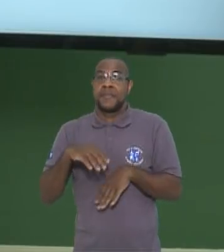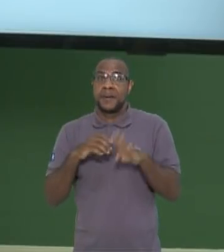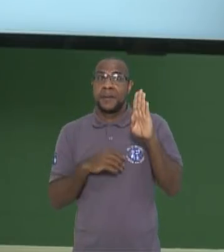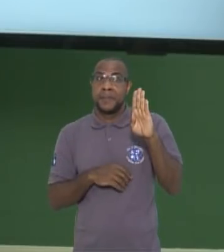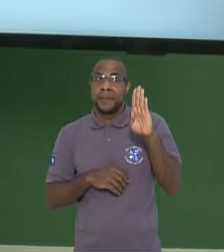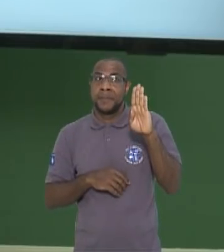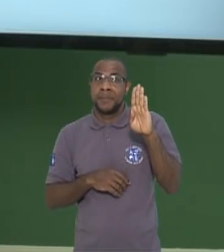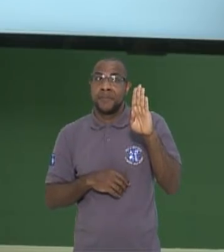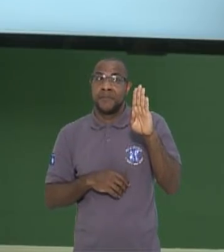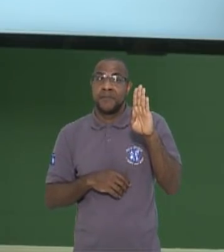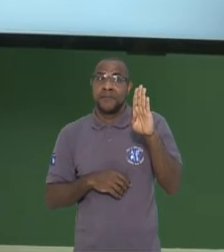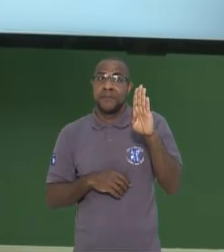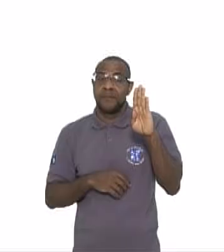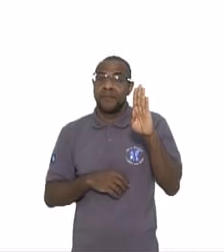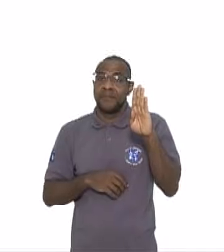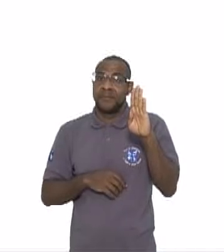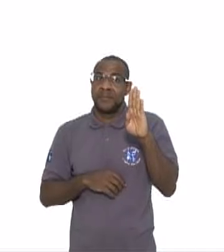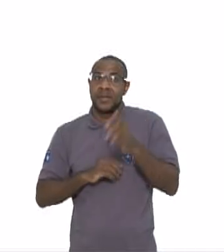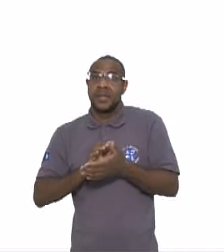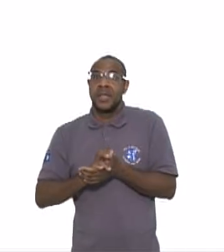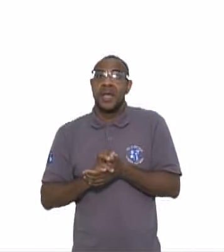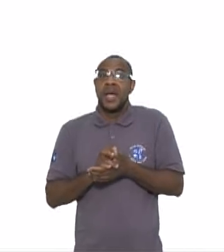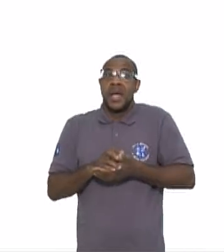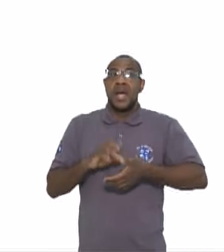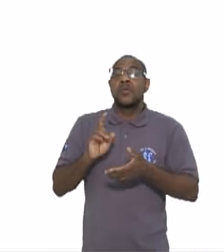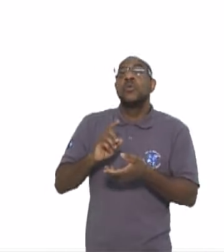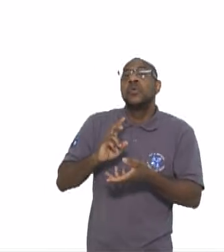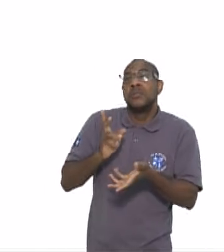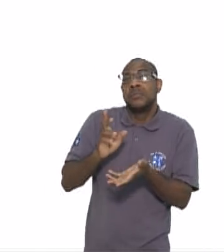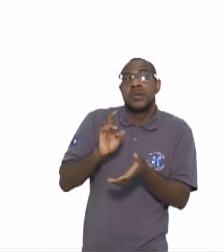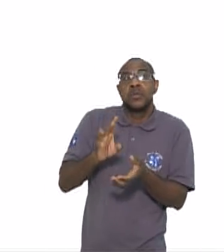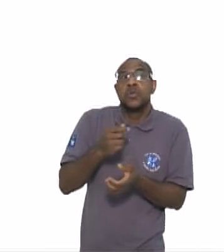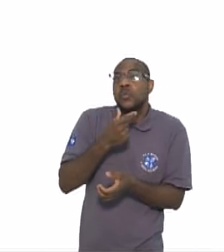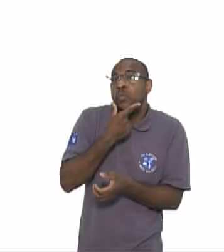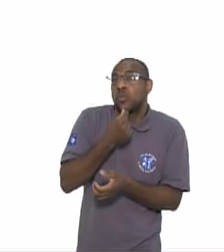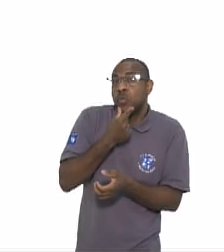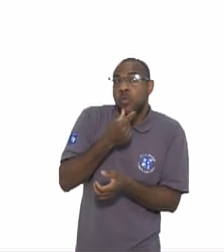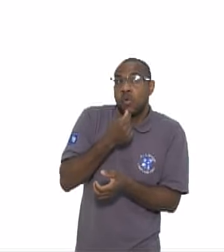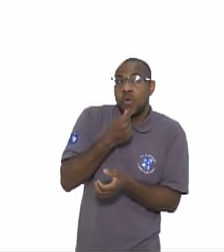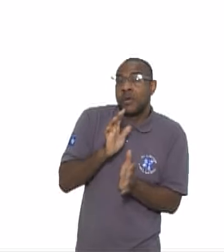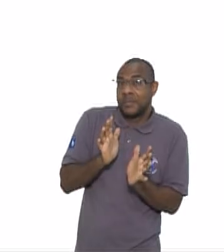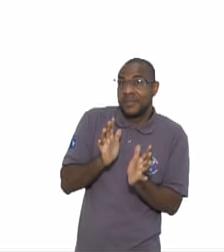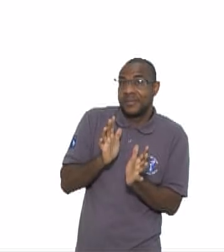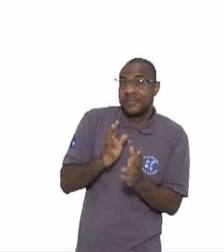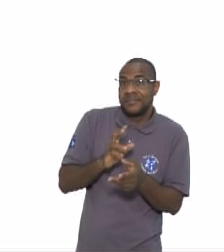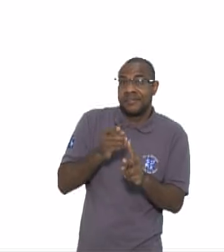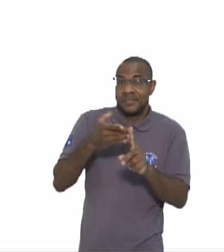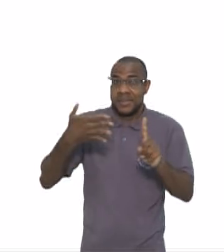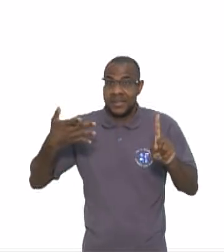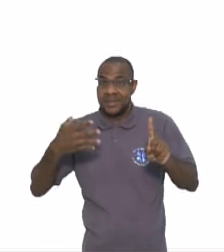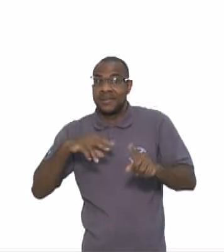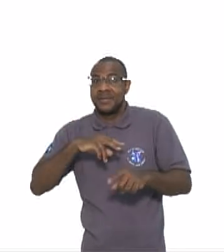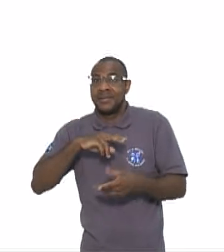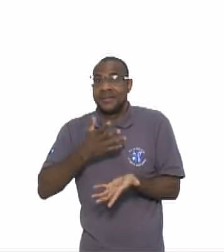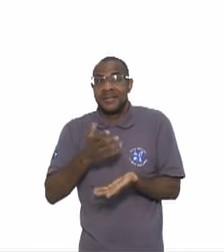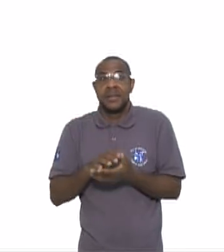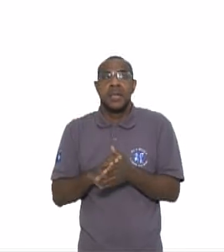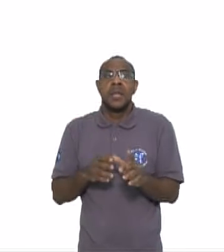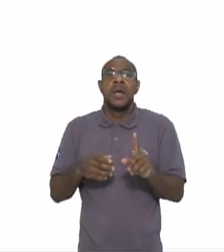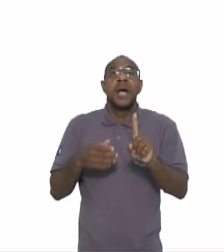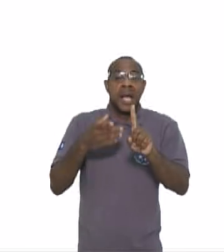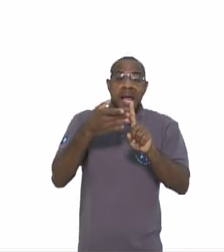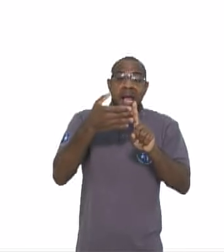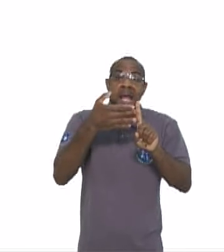com síndrome de Edwards do sexo masculino. Ó, de volta, sexo masculino, não vou nem olhar. Letra C, síndrome de Down